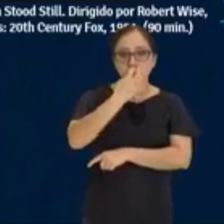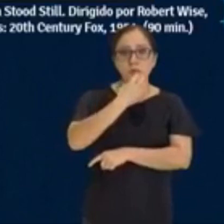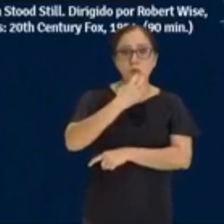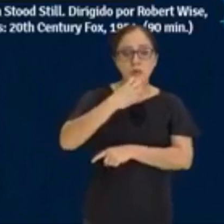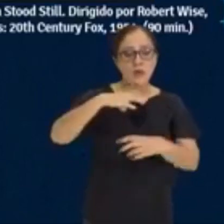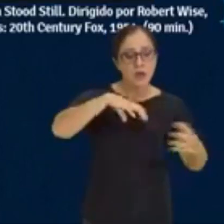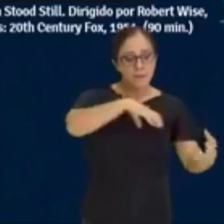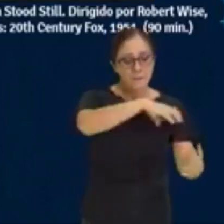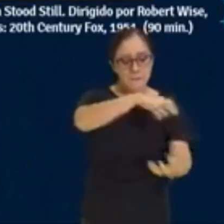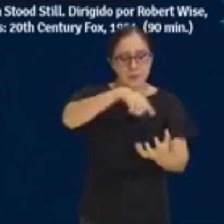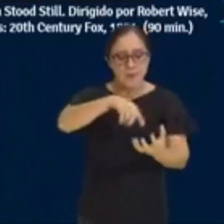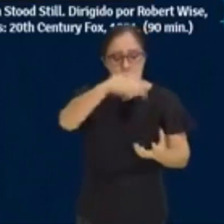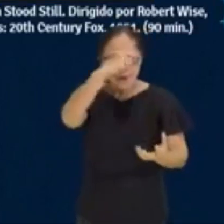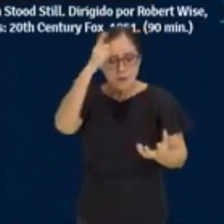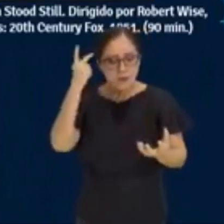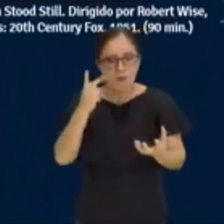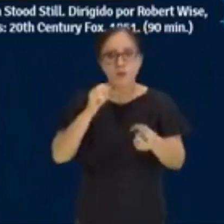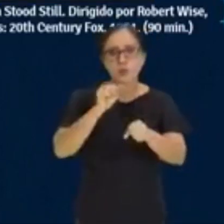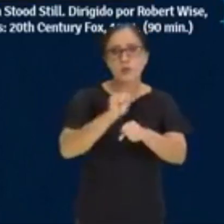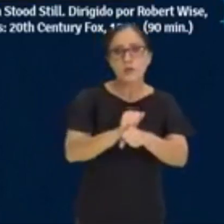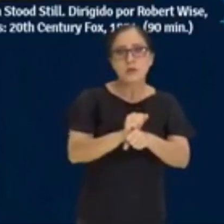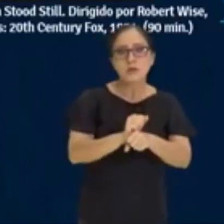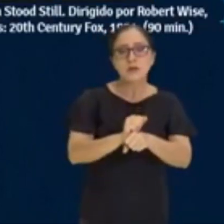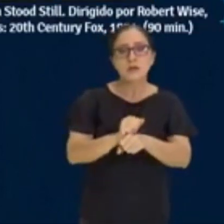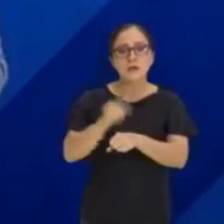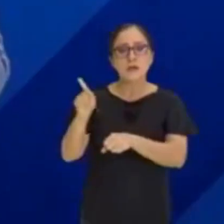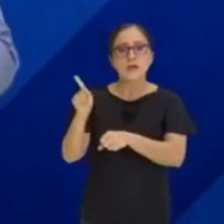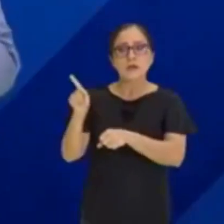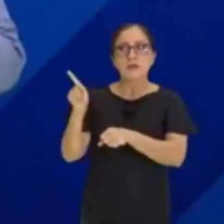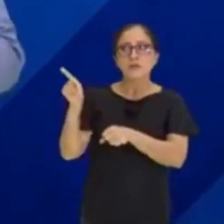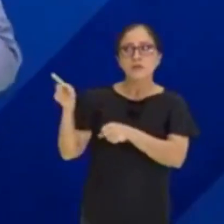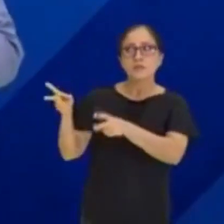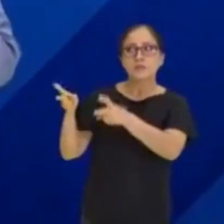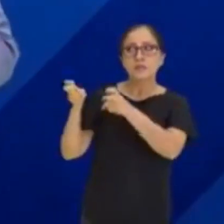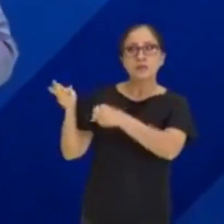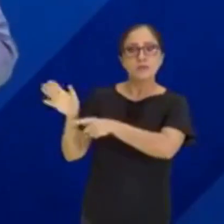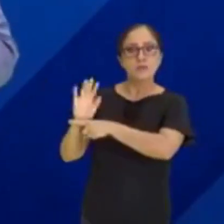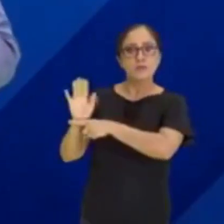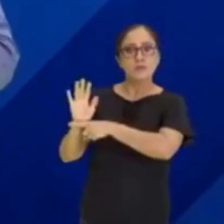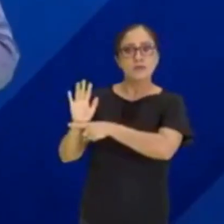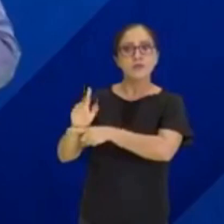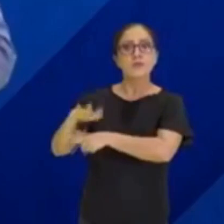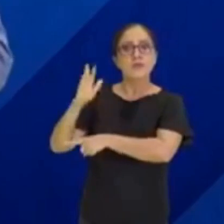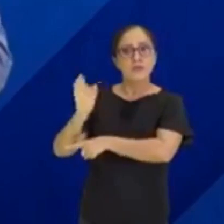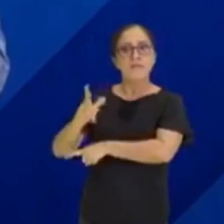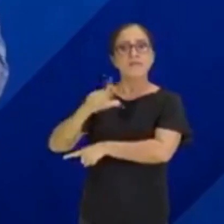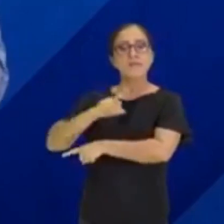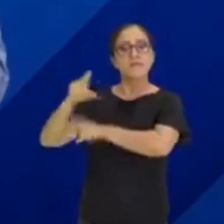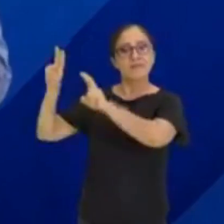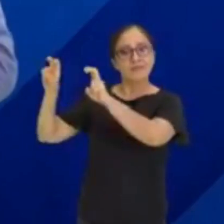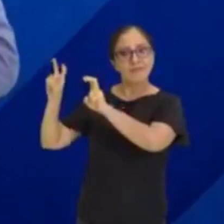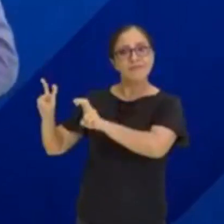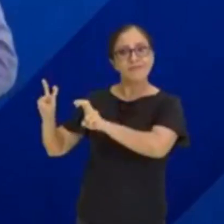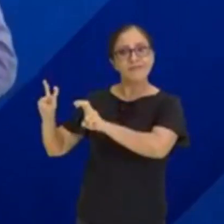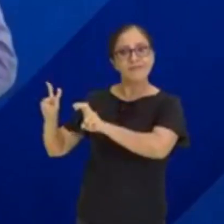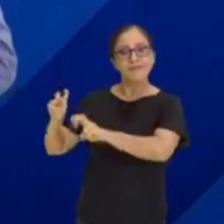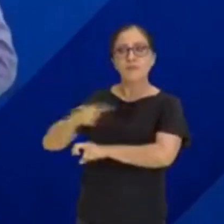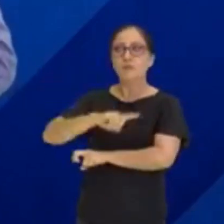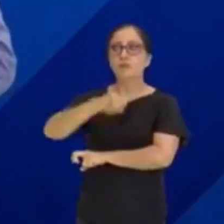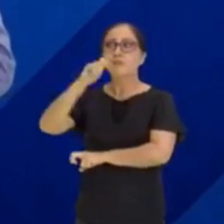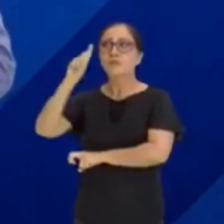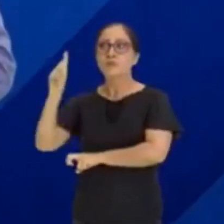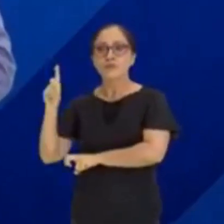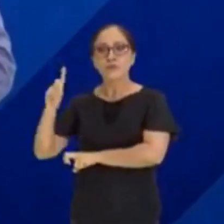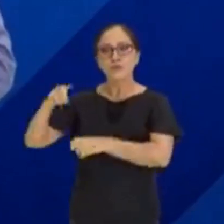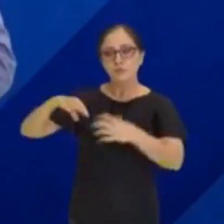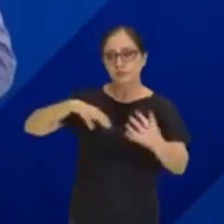Parou, ela foi inspirada em um filme que tinha esse título, O Dia em que a Terra Parou. Um filme que foi